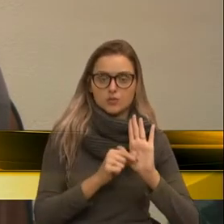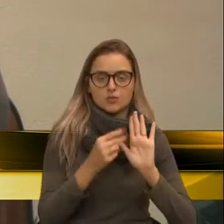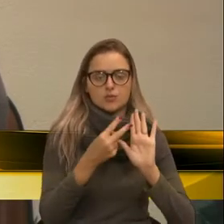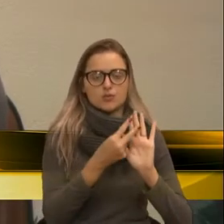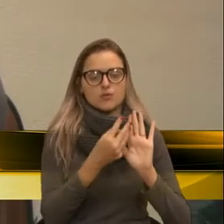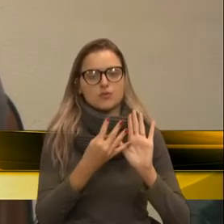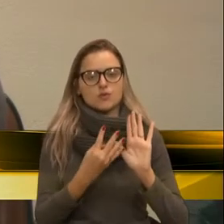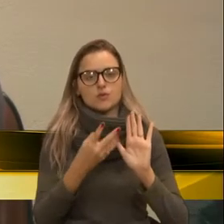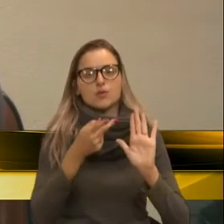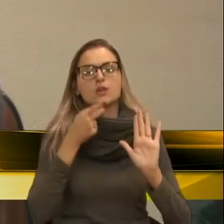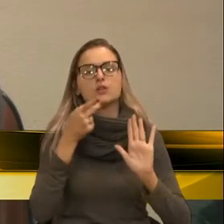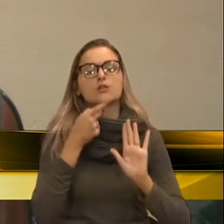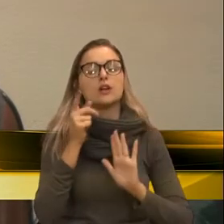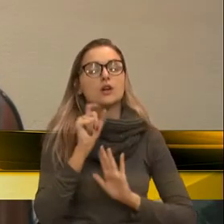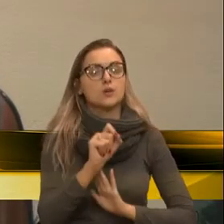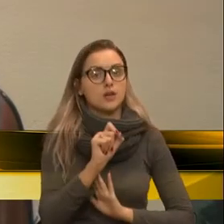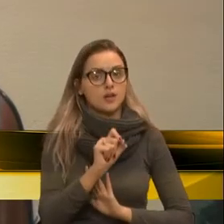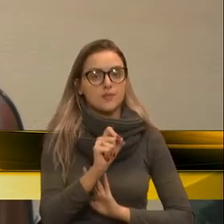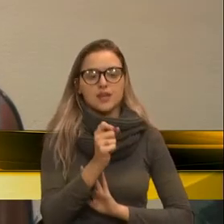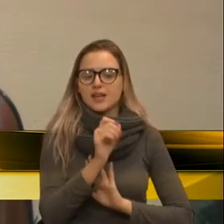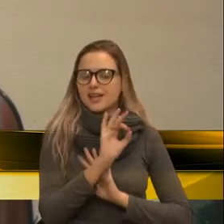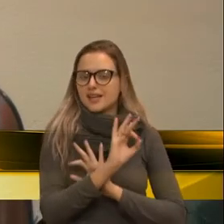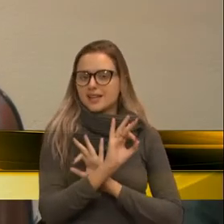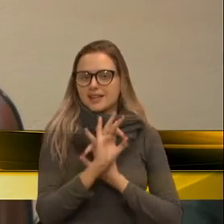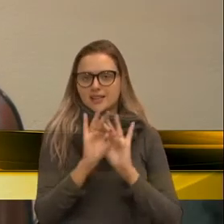24 dispõe que nenhuma